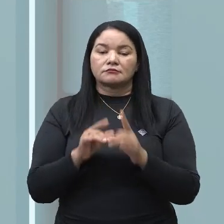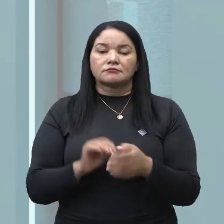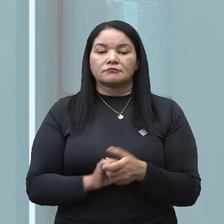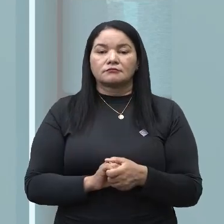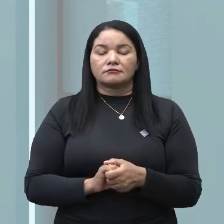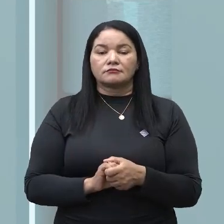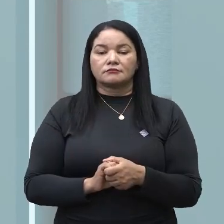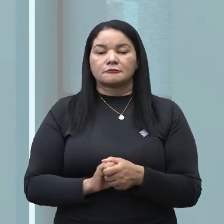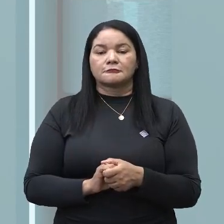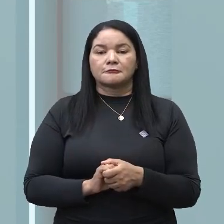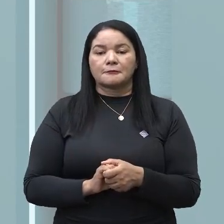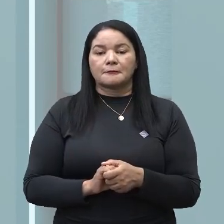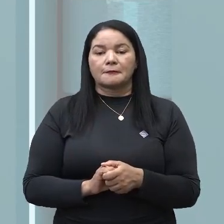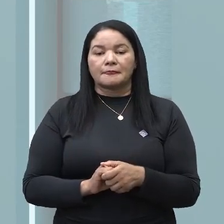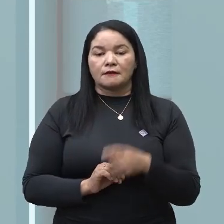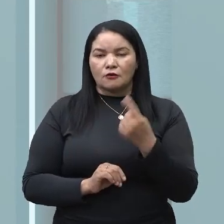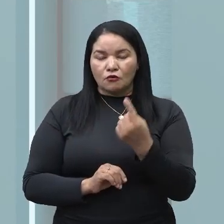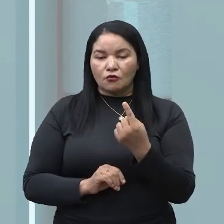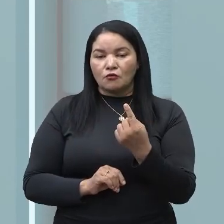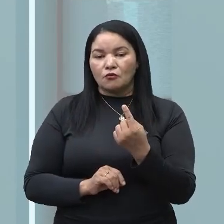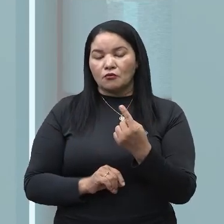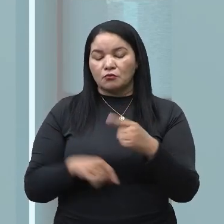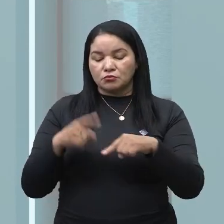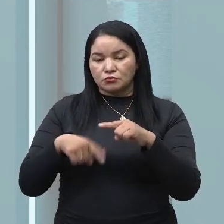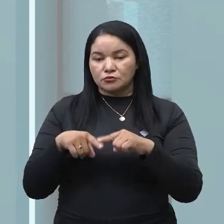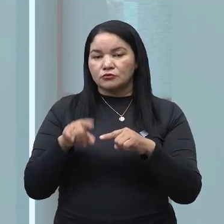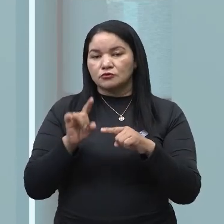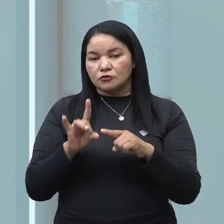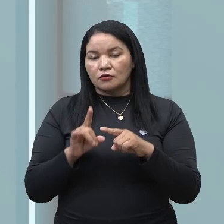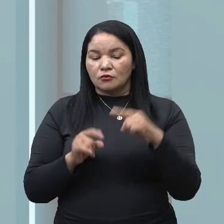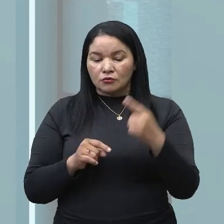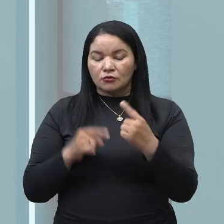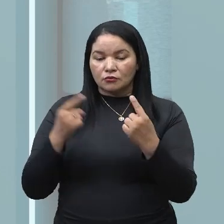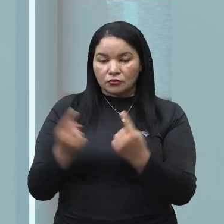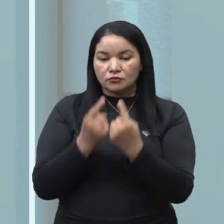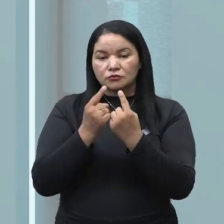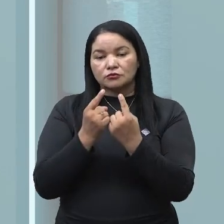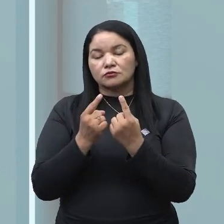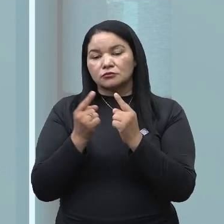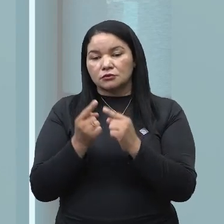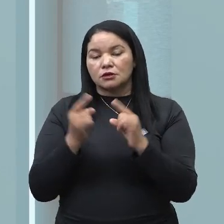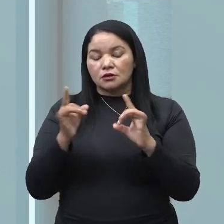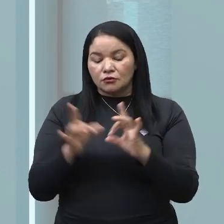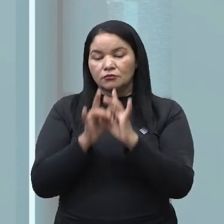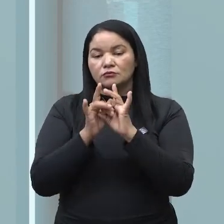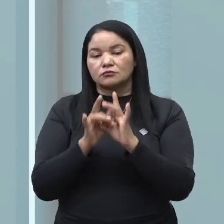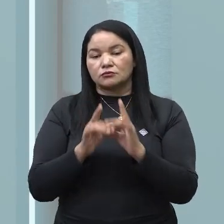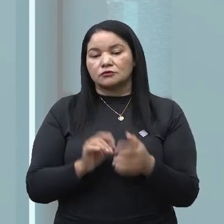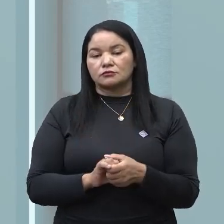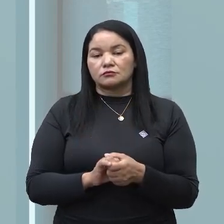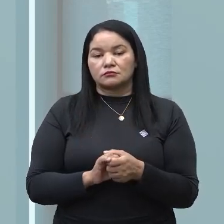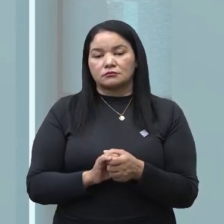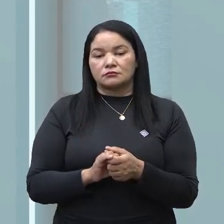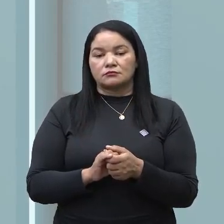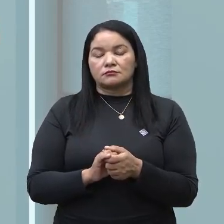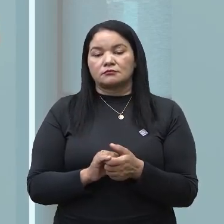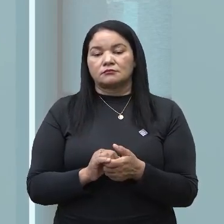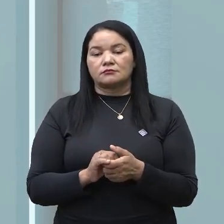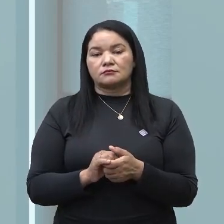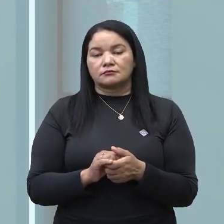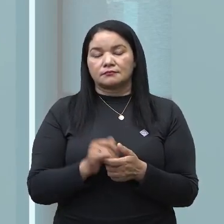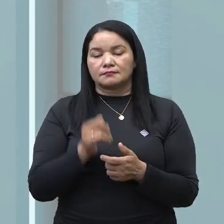existe composição de um produto só. Composição de mais de um produto. Ele é composto por um azeite, composto por